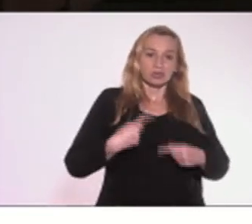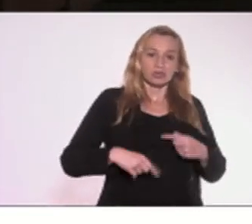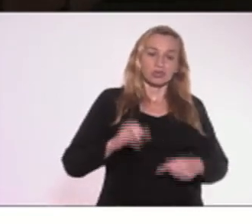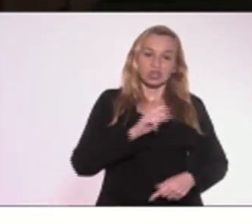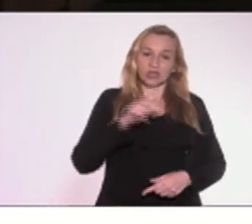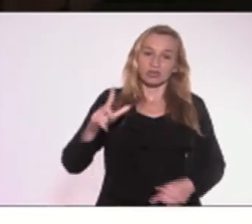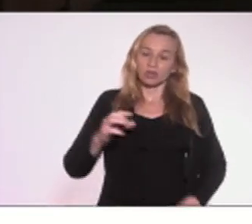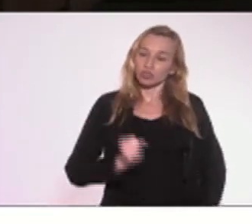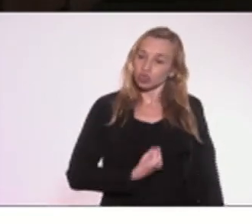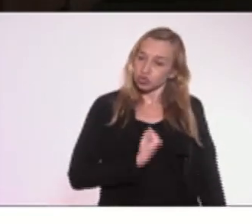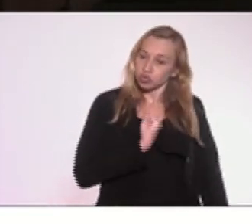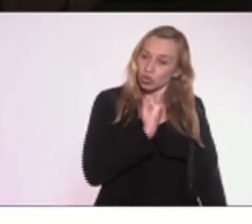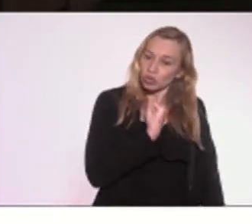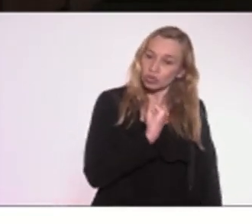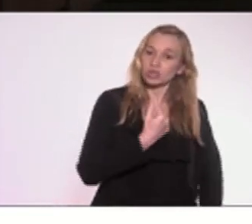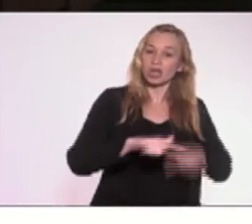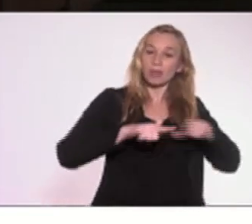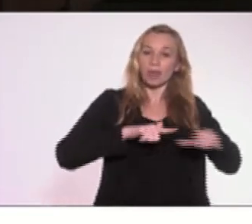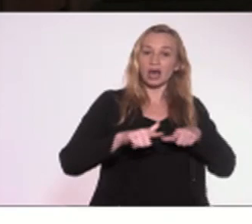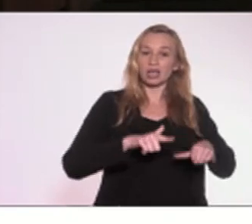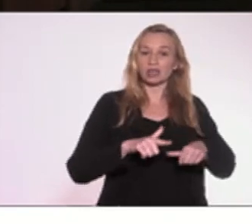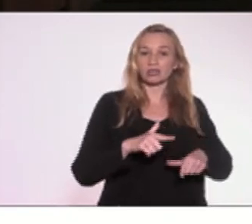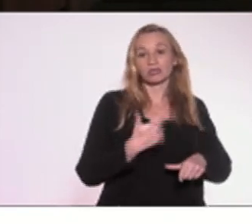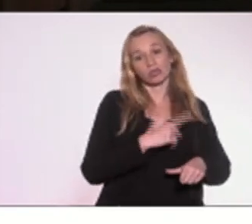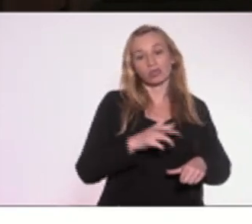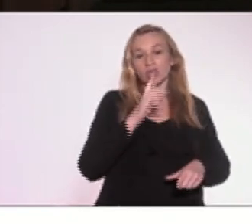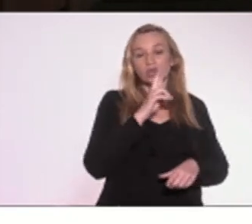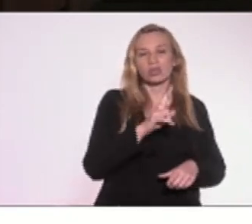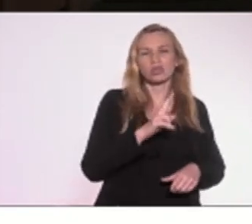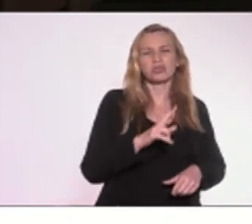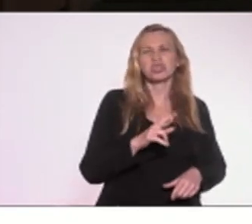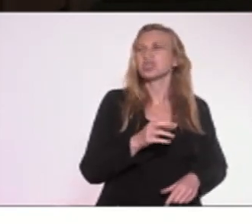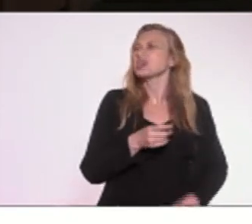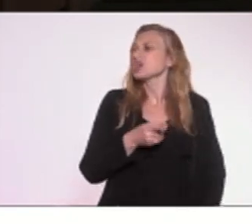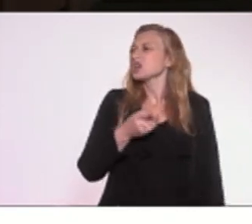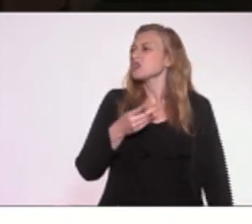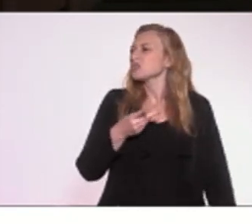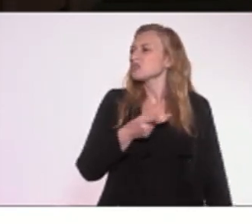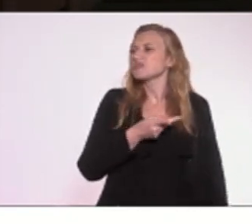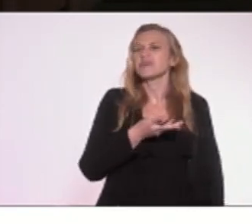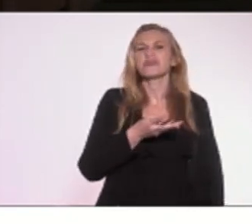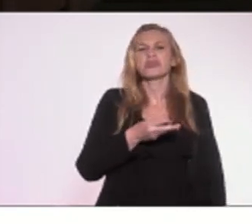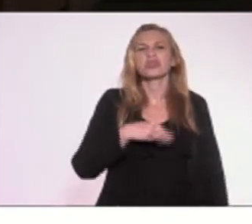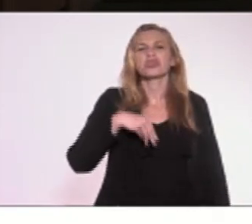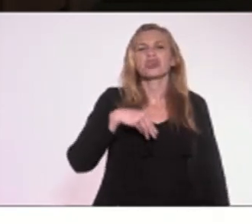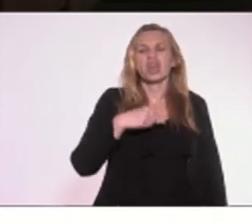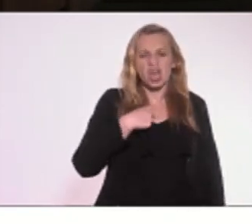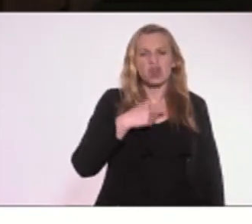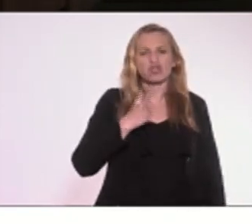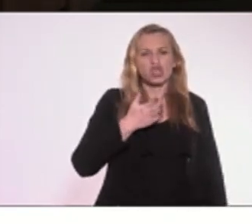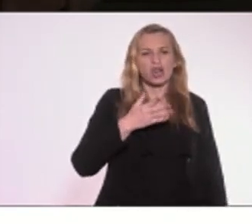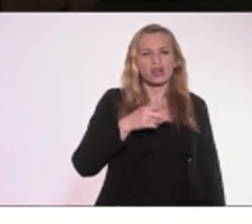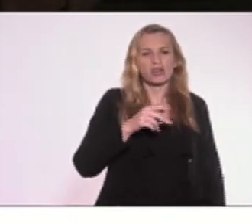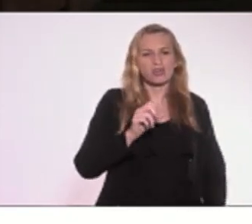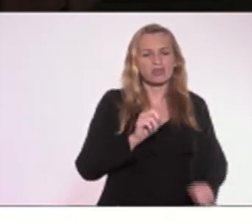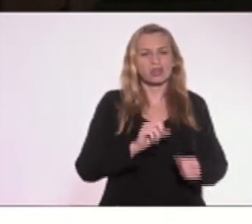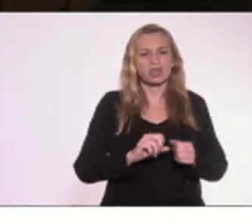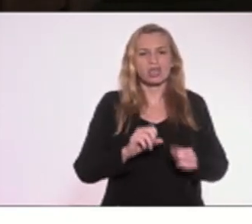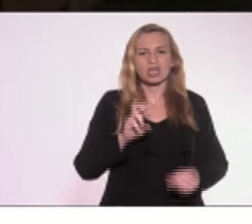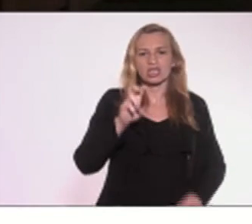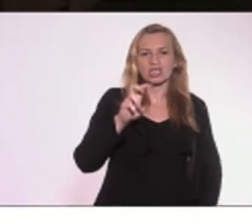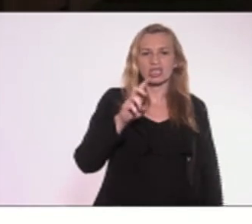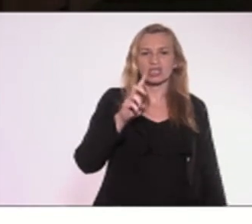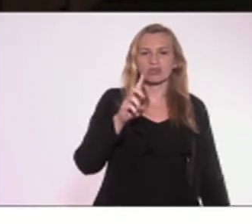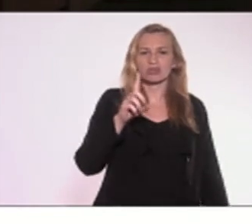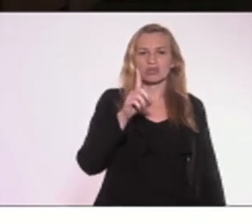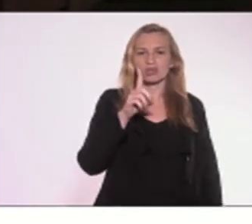muito resultado. Eu já fiquei 10 dias, e quem aqui não ficou, eu conheço todos. Quem aqui não ficou 5, 10 dias numa campana e não conseguiu